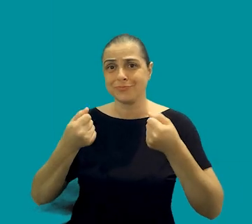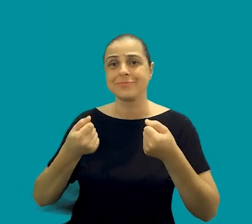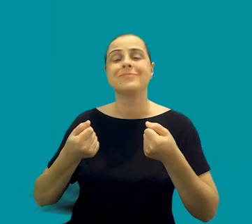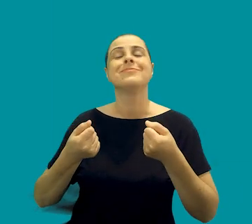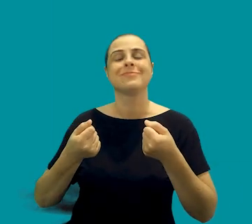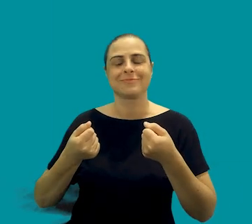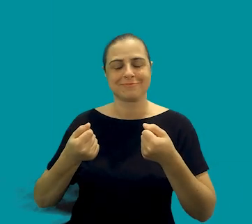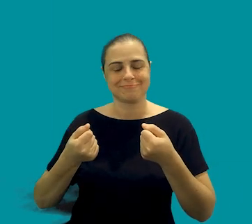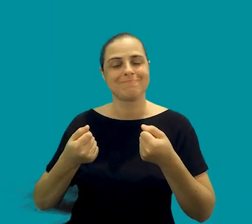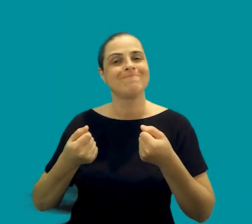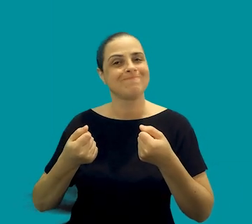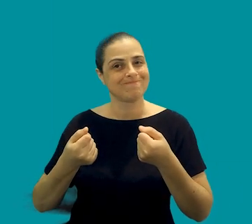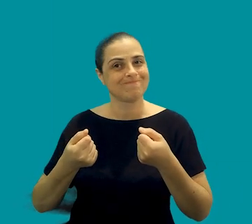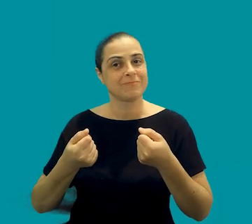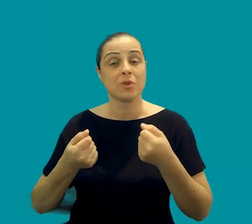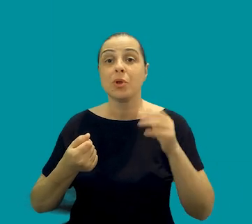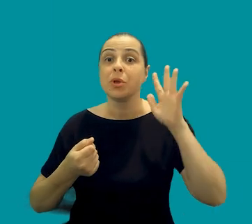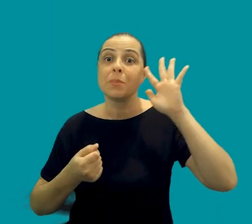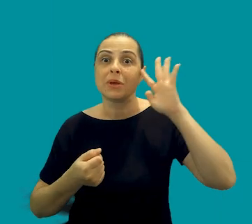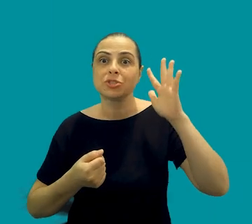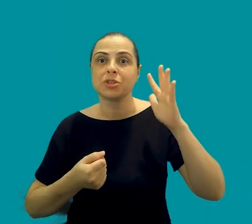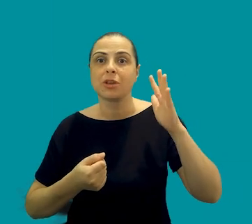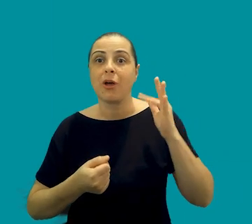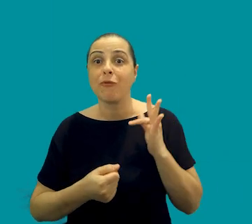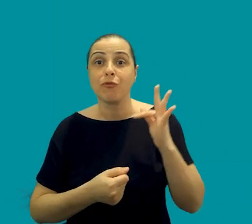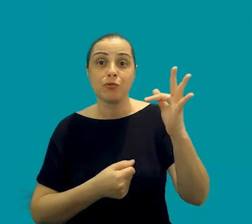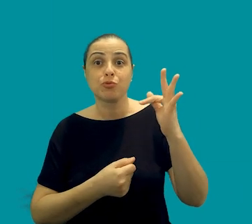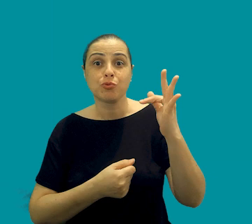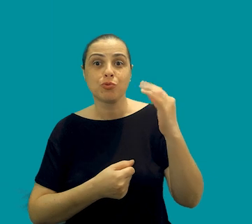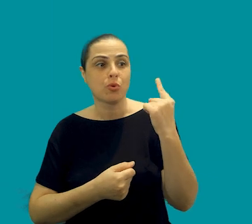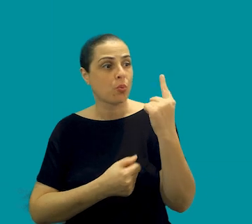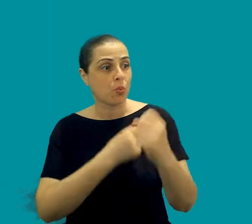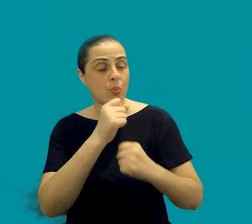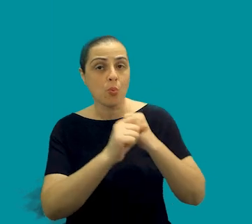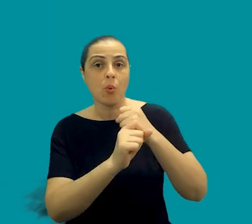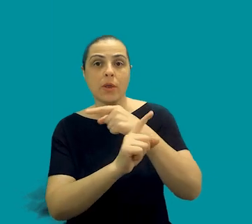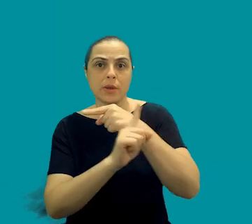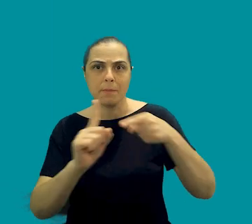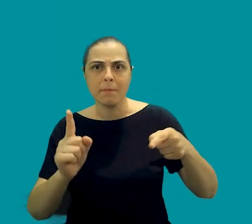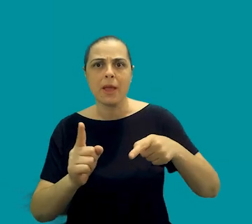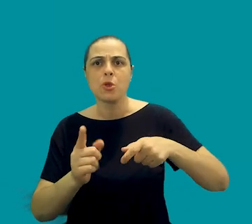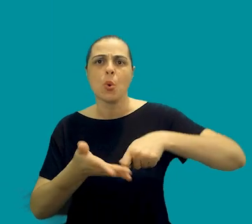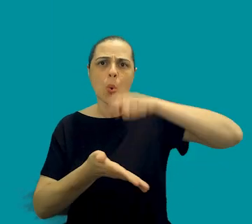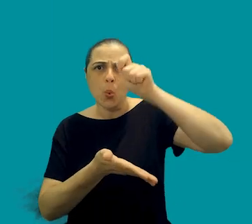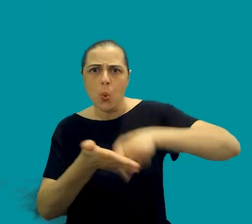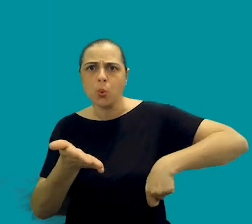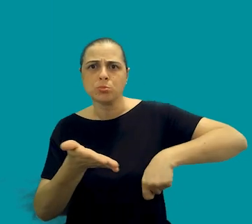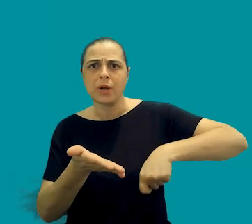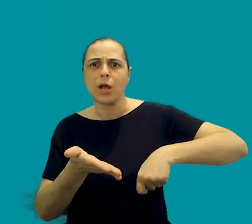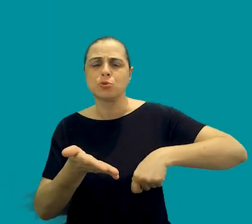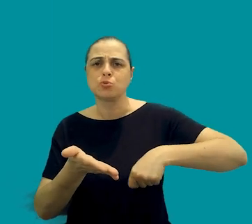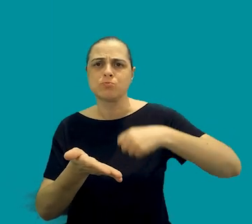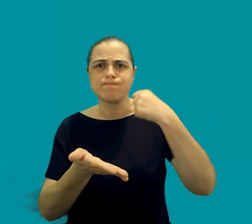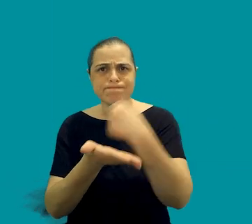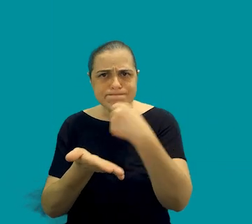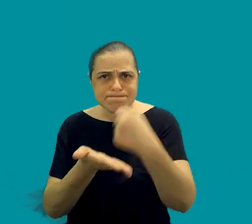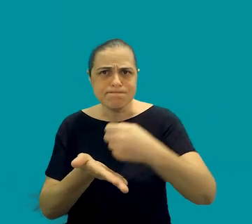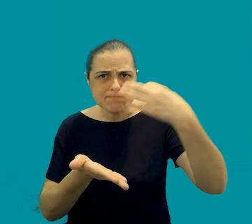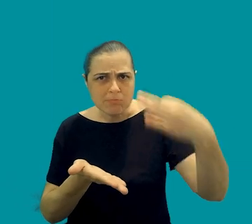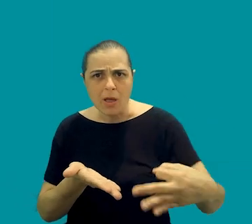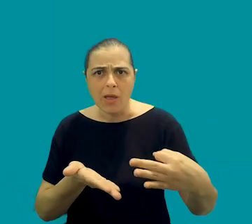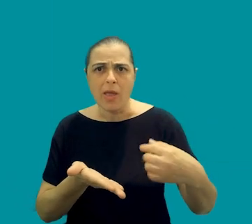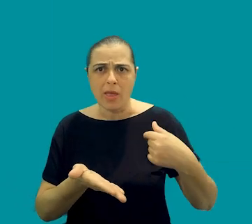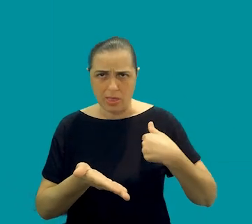uma inclusão de fato faz toda a diferença. Sabe, daqui a 1 ano e meio eu vou ser contratado, eu vou entrar como aprendiz, depois vou